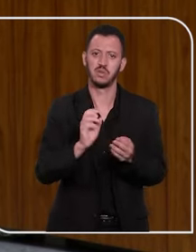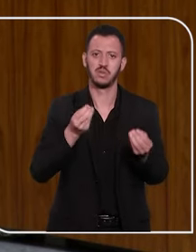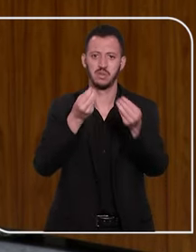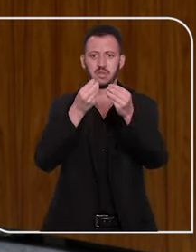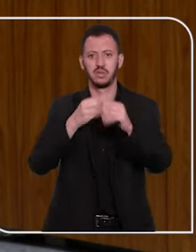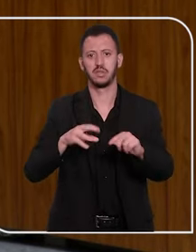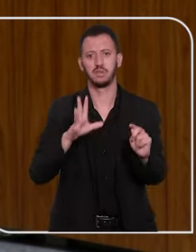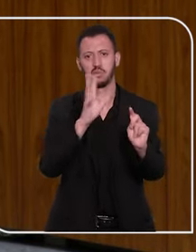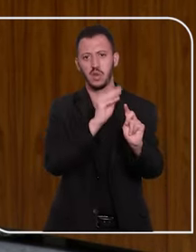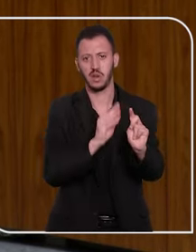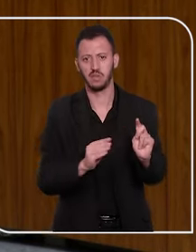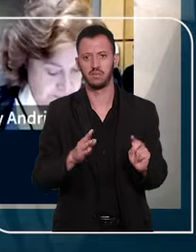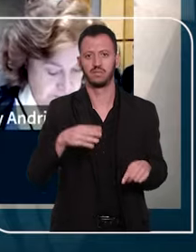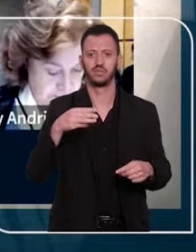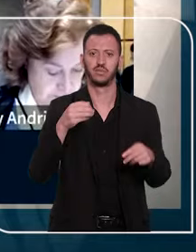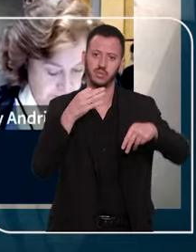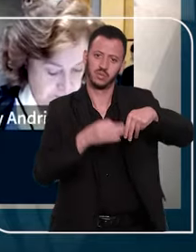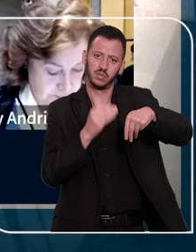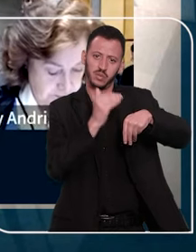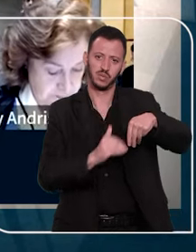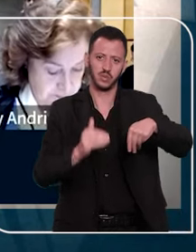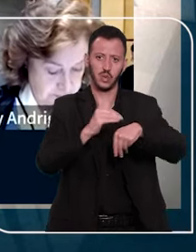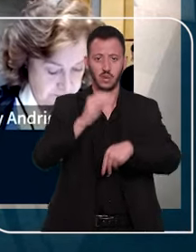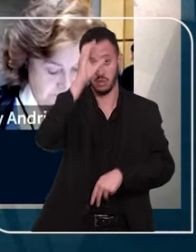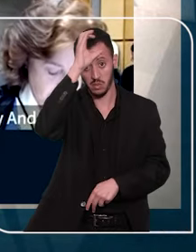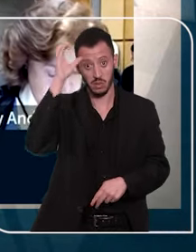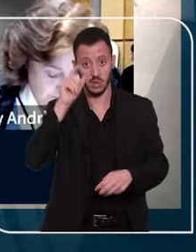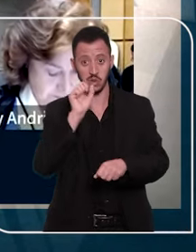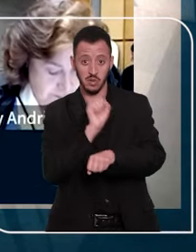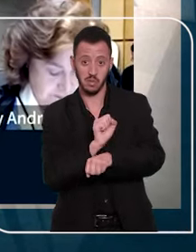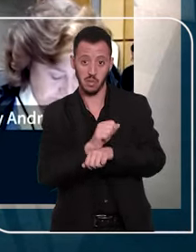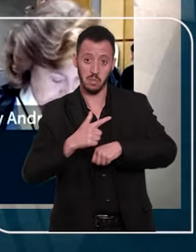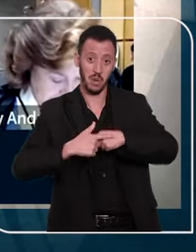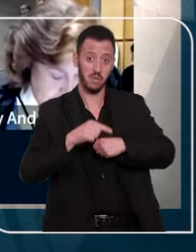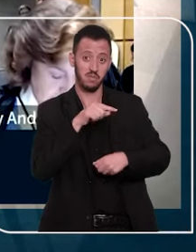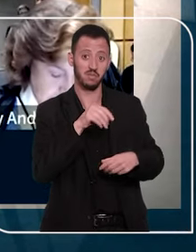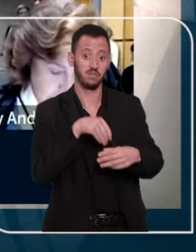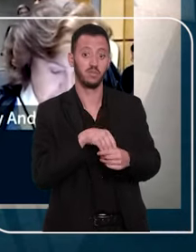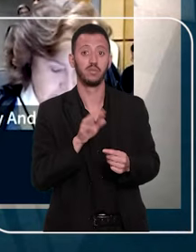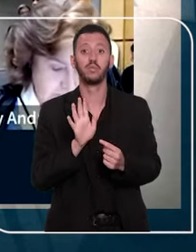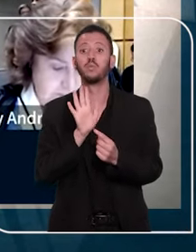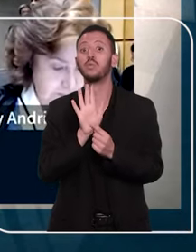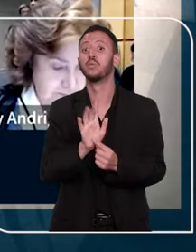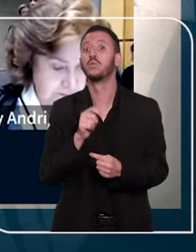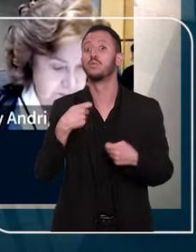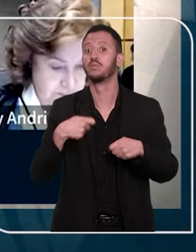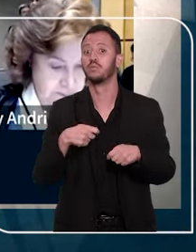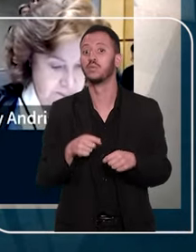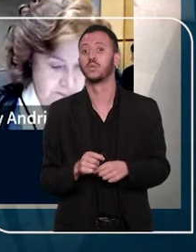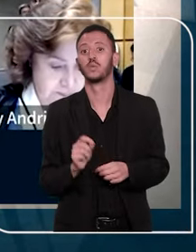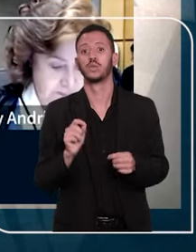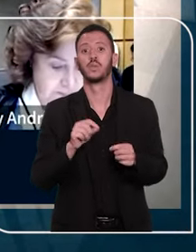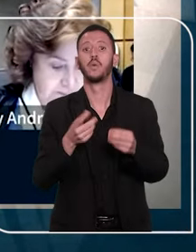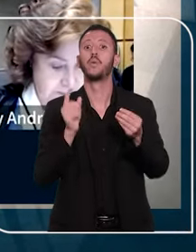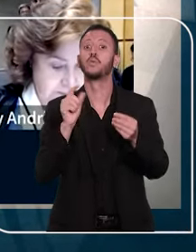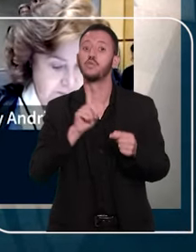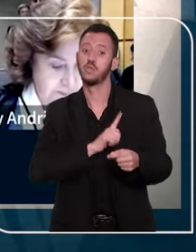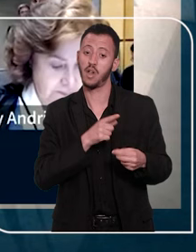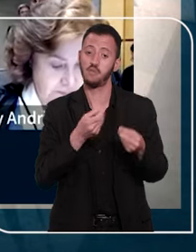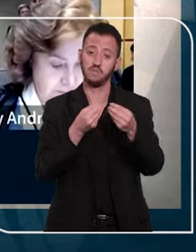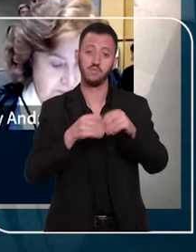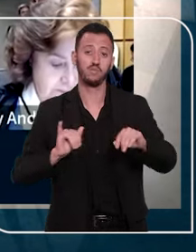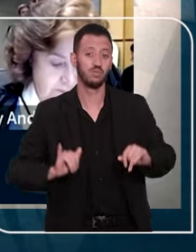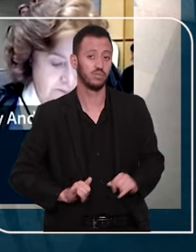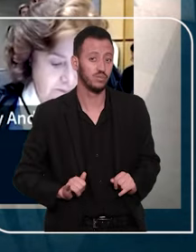ressarcimento por danos morais para o ministro é papel do Consumidor que espera atendimento em banco demonstrar Qual é efetivamente